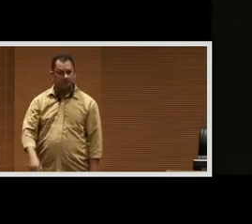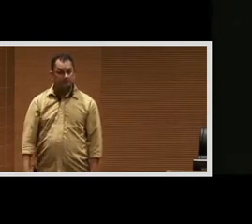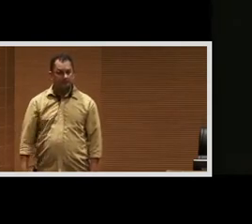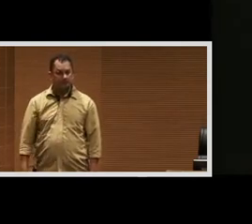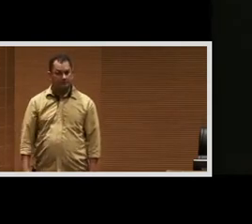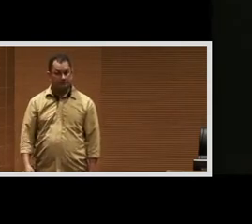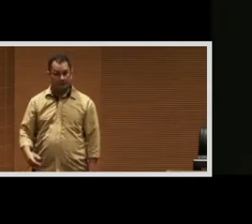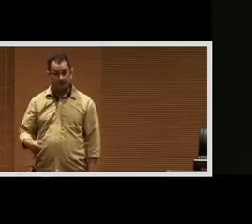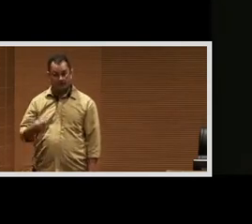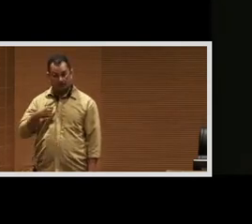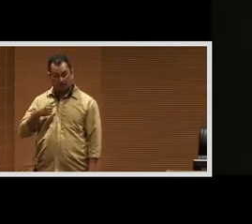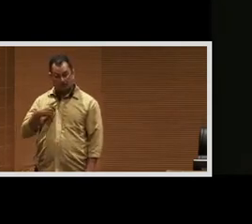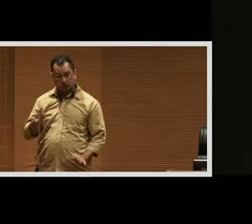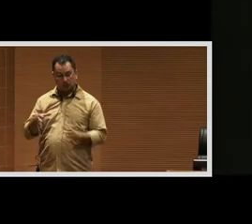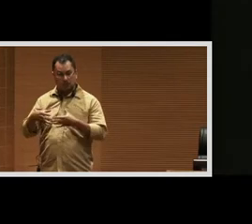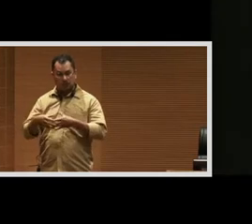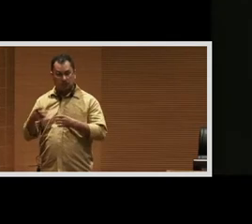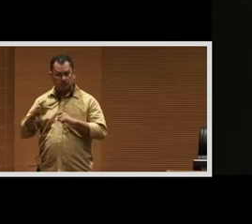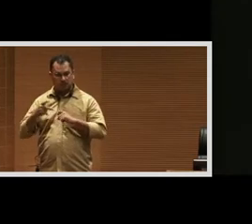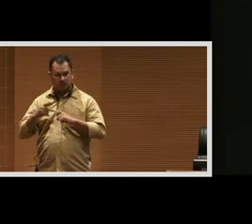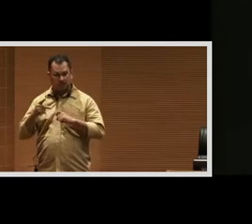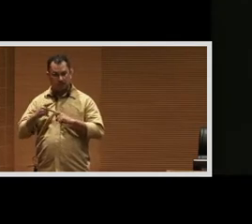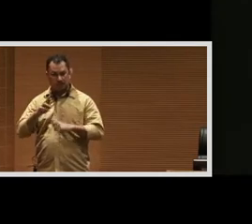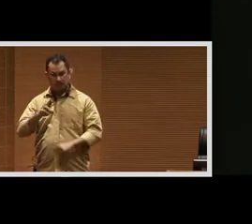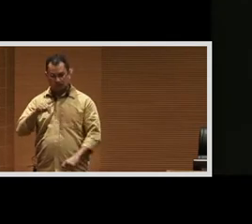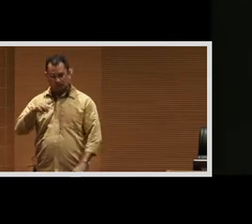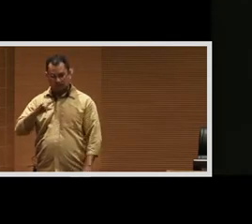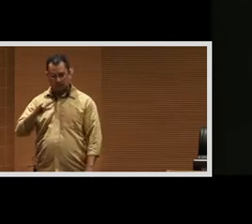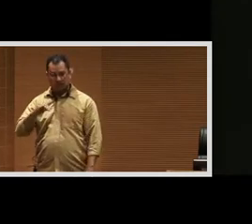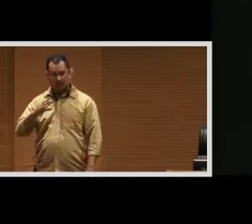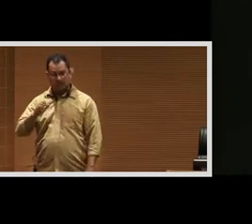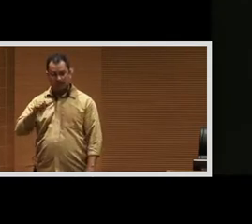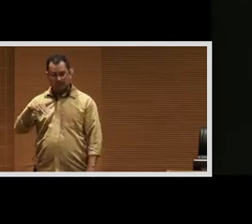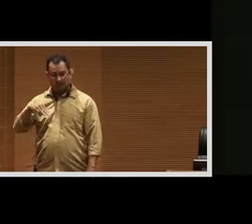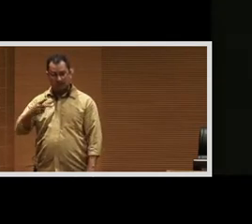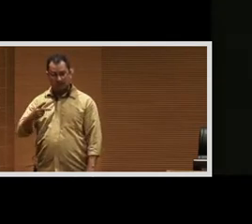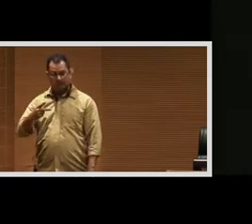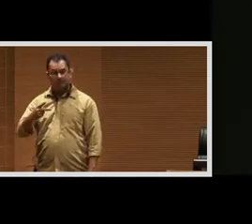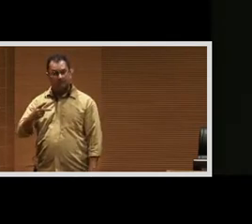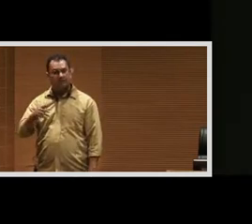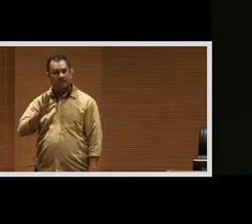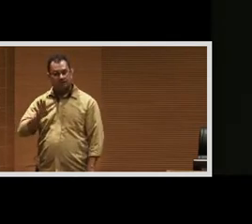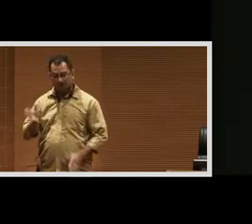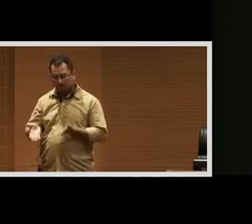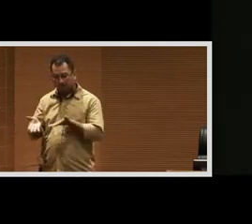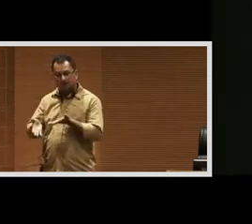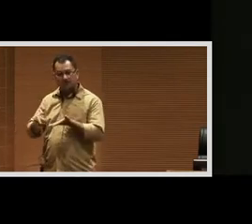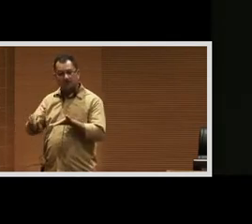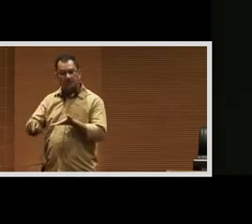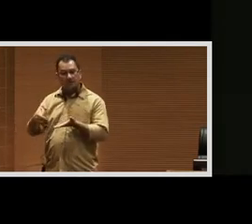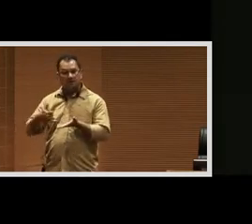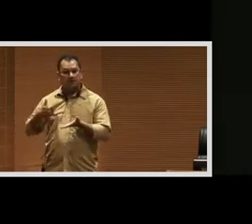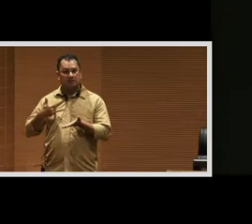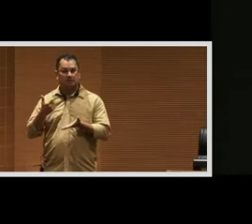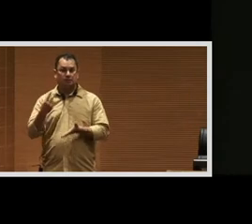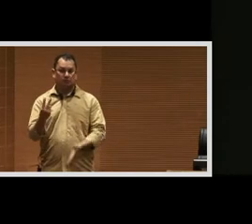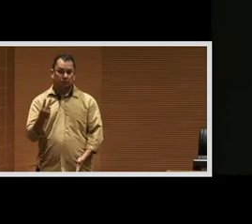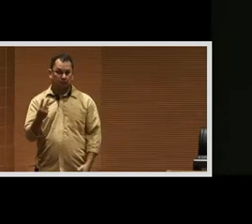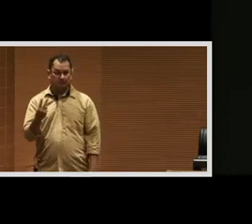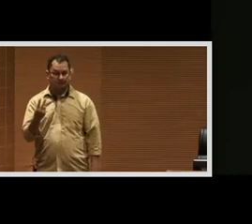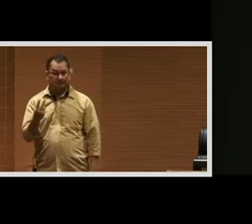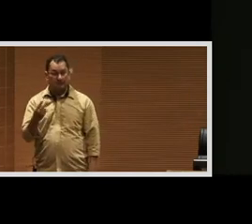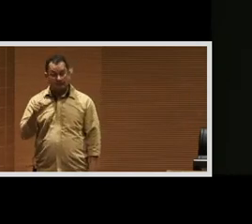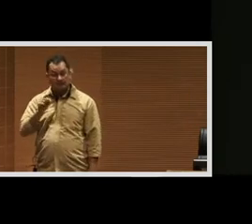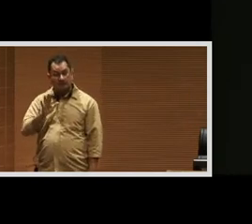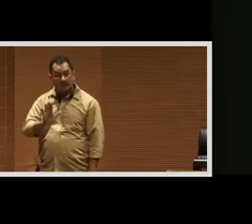eu e a equipe da Pediatria Social da Unicamp já atendíamos o Miguel desde que ele tinha 2 anos. Tá? Mas o Miguel,